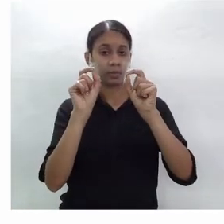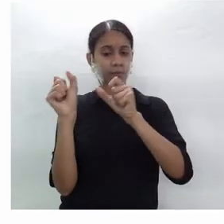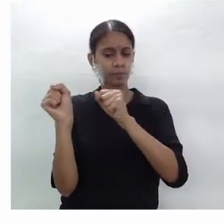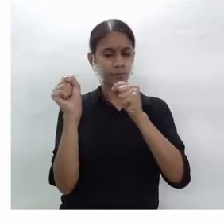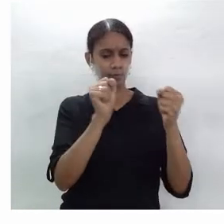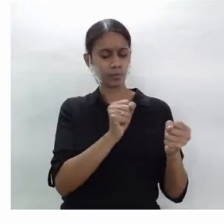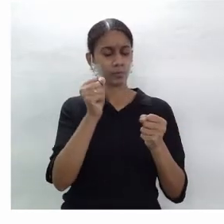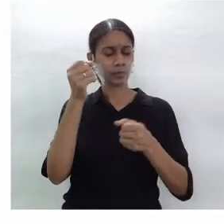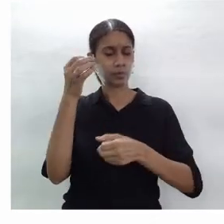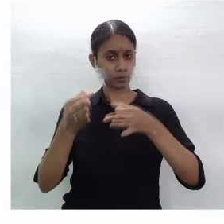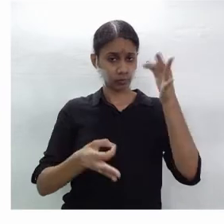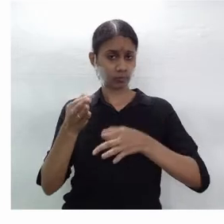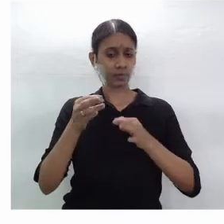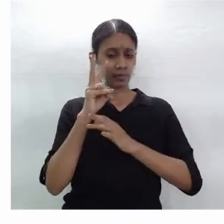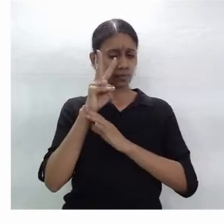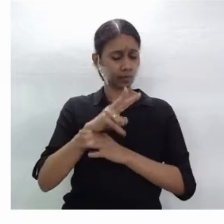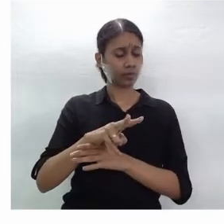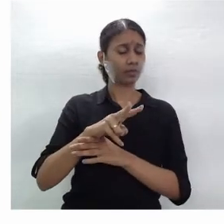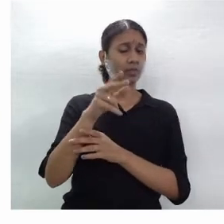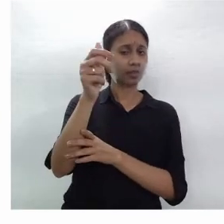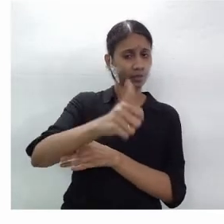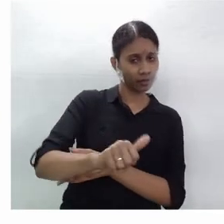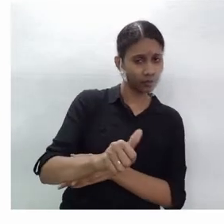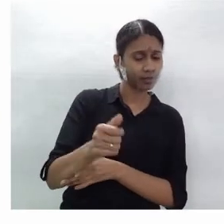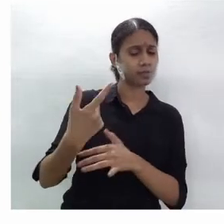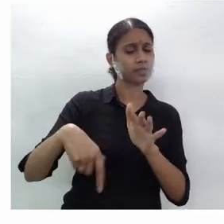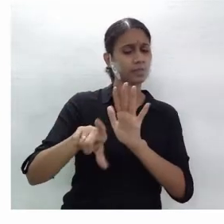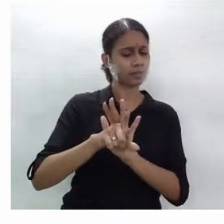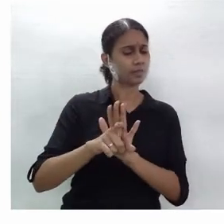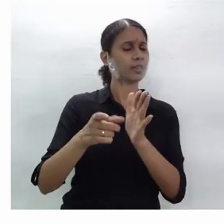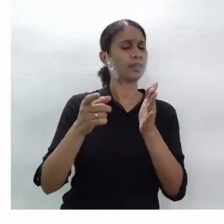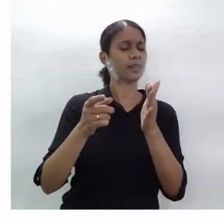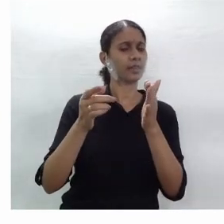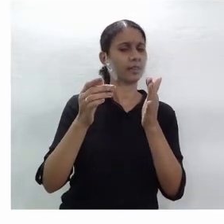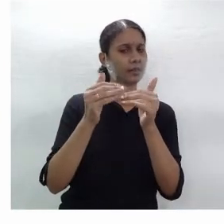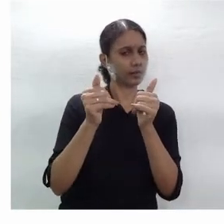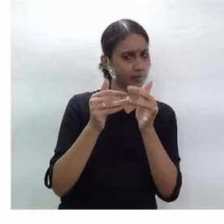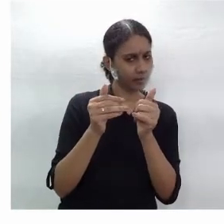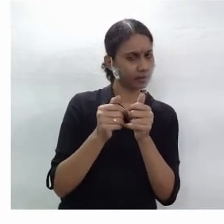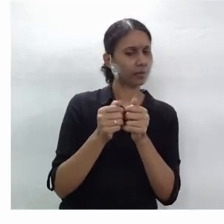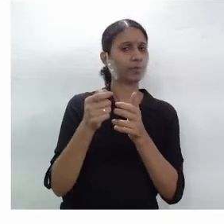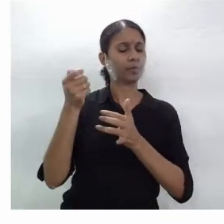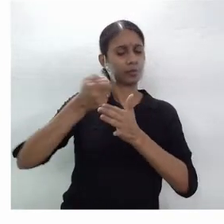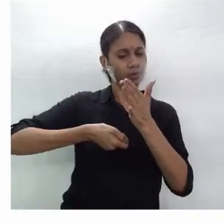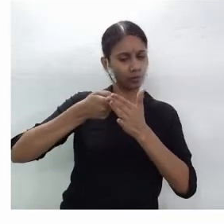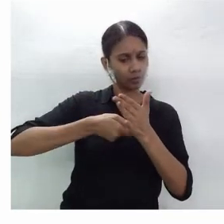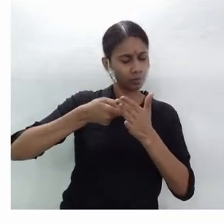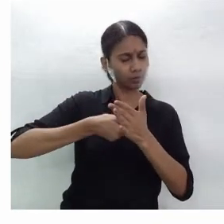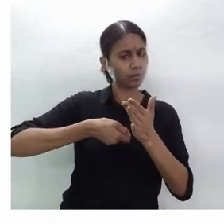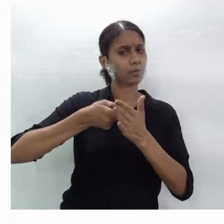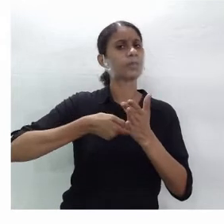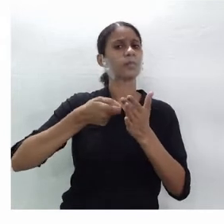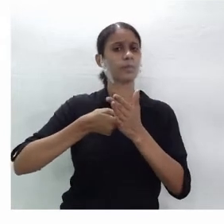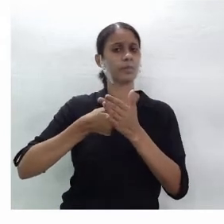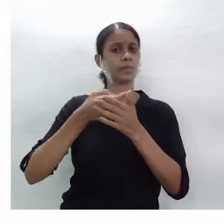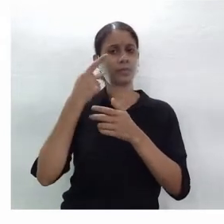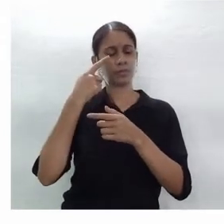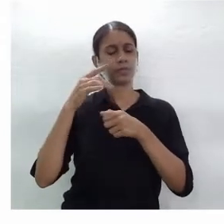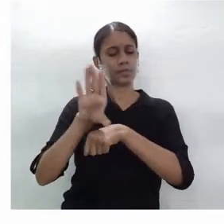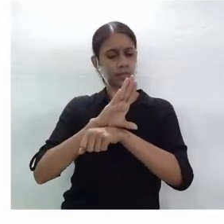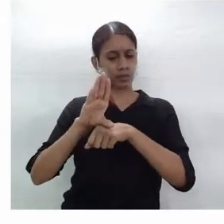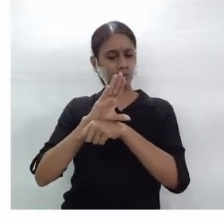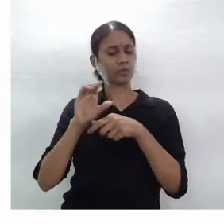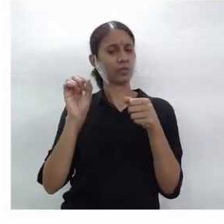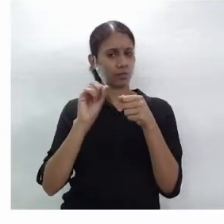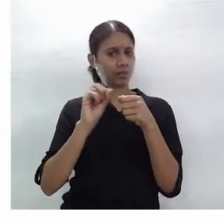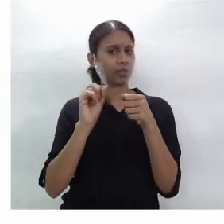faz cumprir e fiscaliza a lei, que cobra, que pune e que aplica a Constituição Federal.